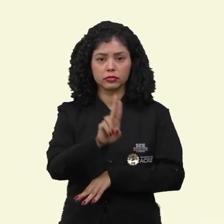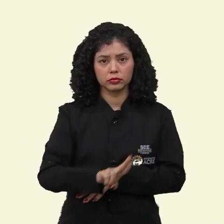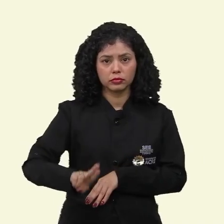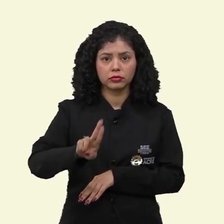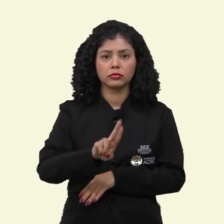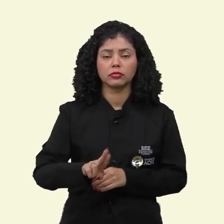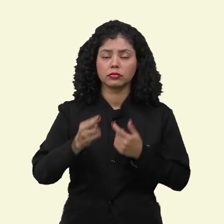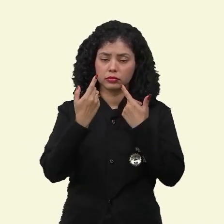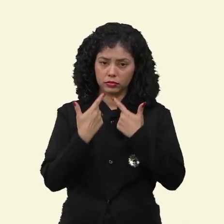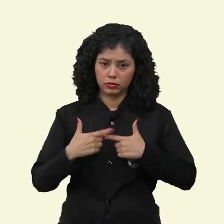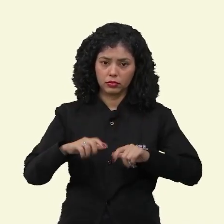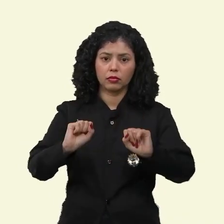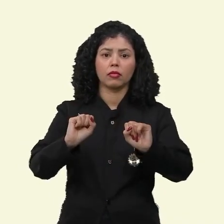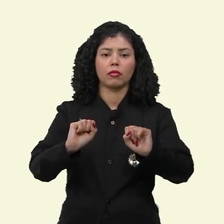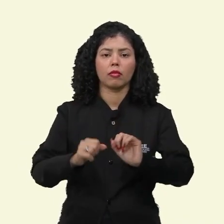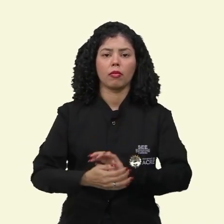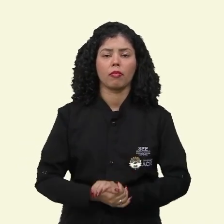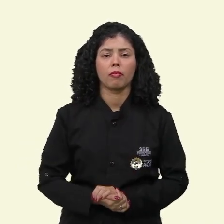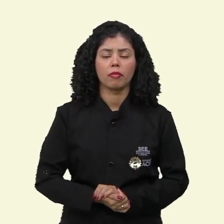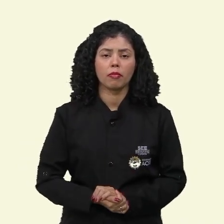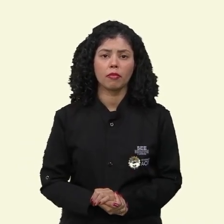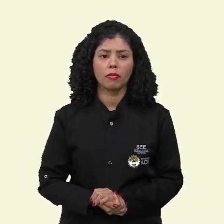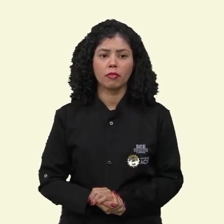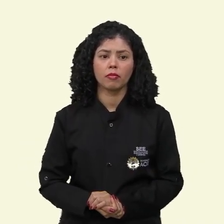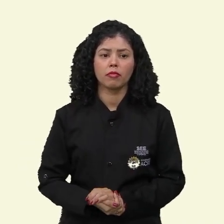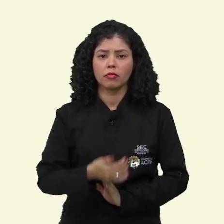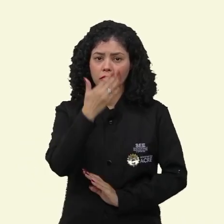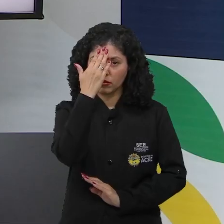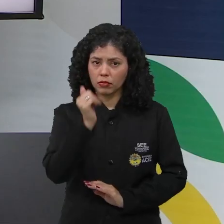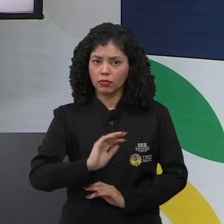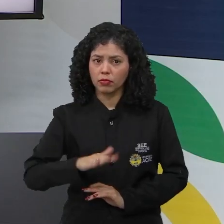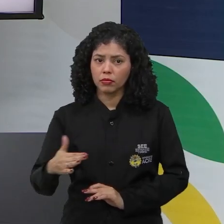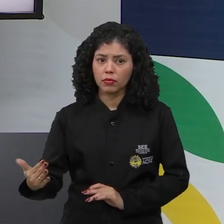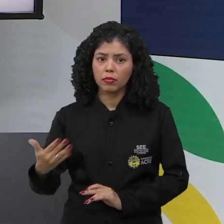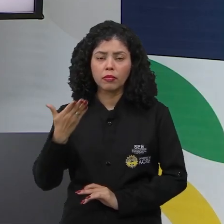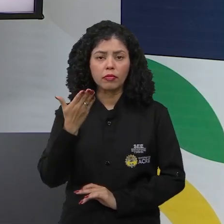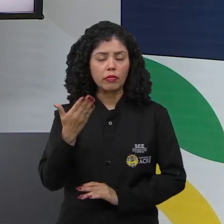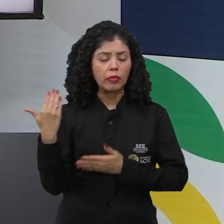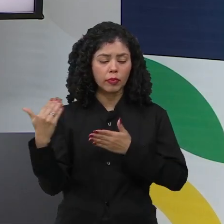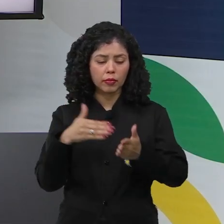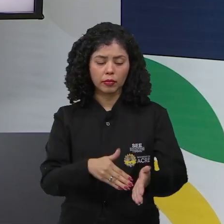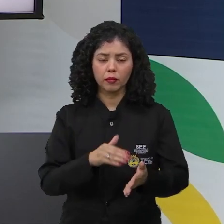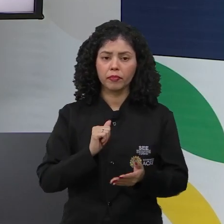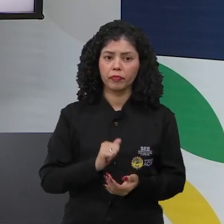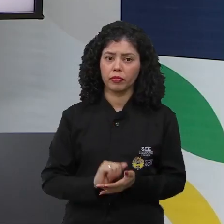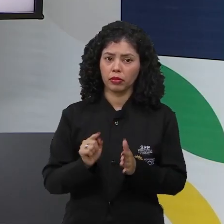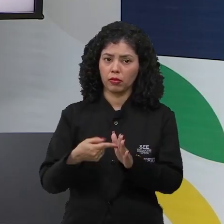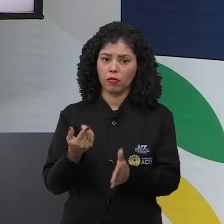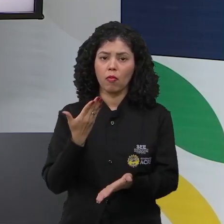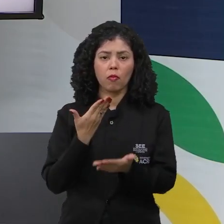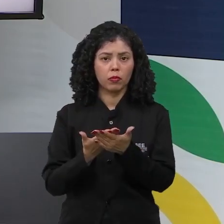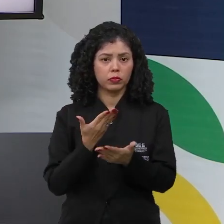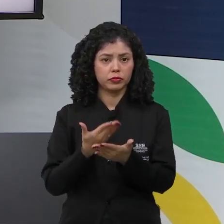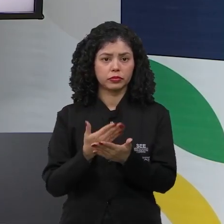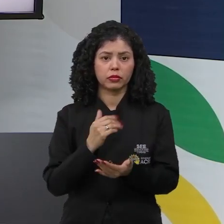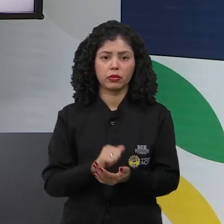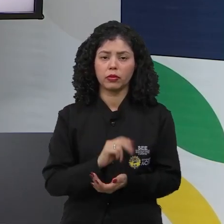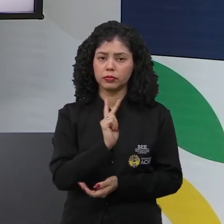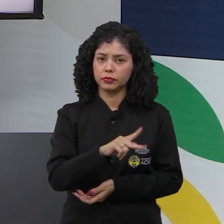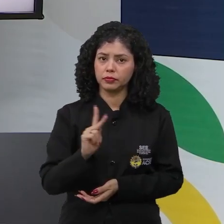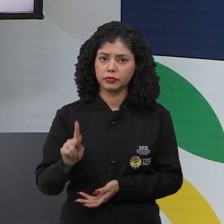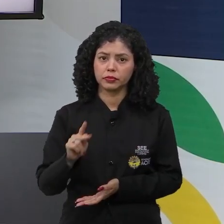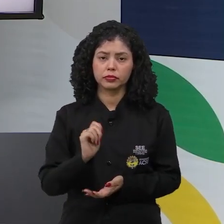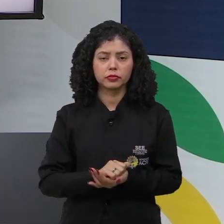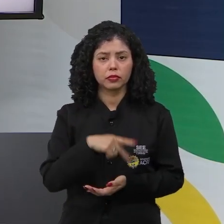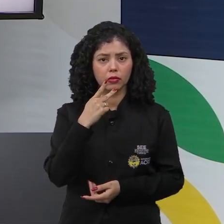e ensinar o uso da linguagem. Sabe quando você chega lá no seu primeiro dia de aula, que o professor vai